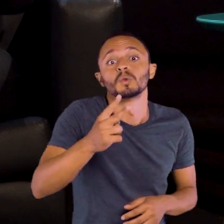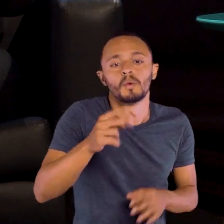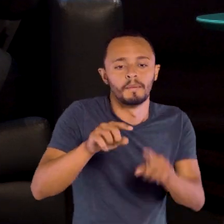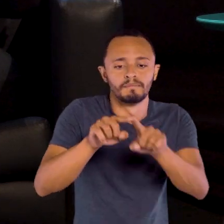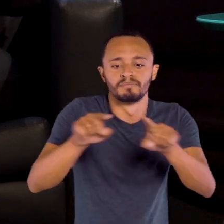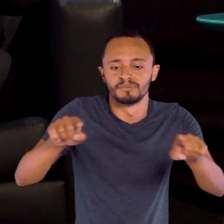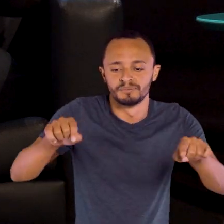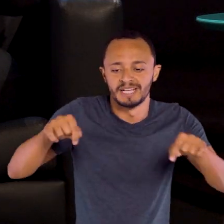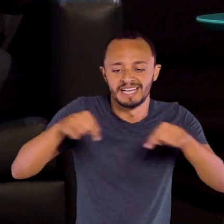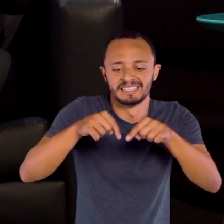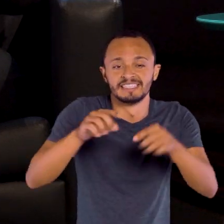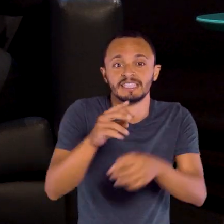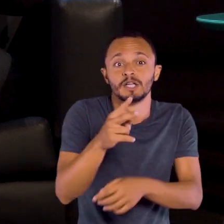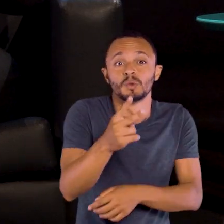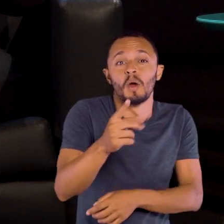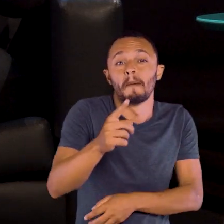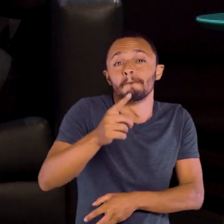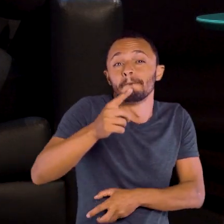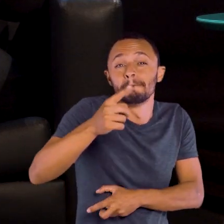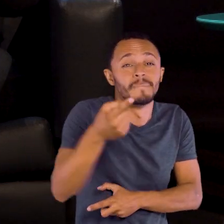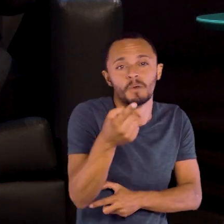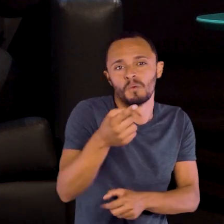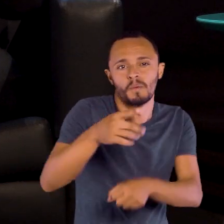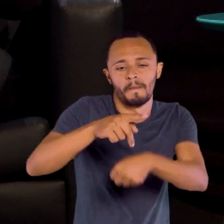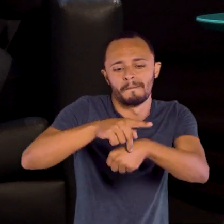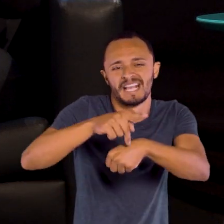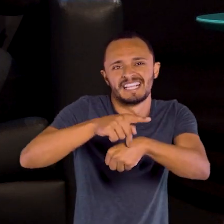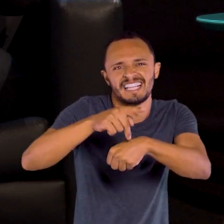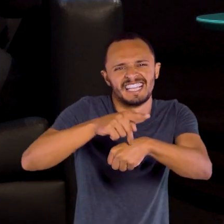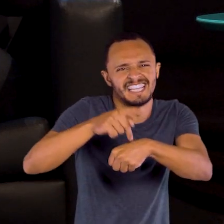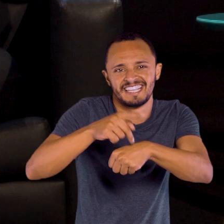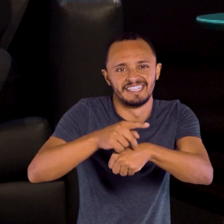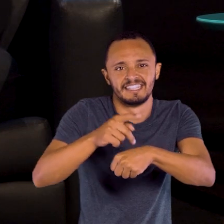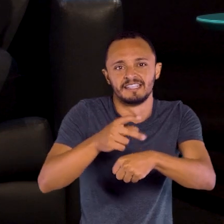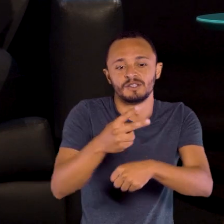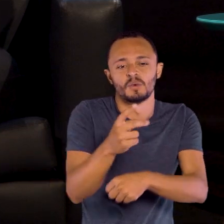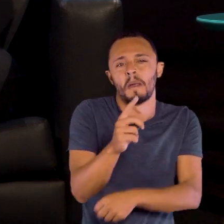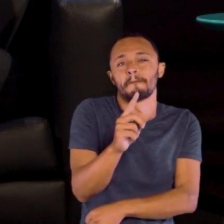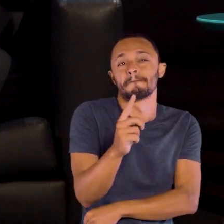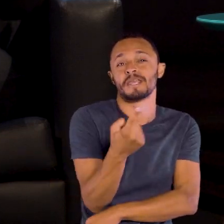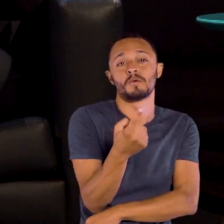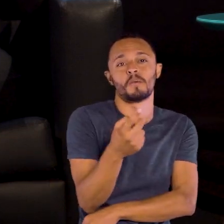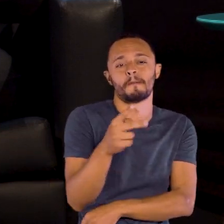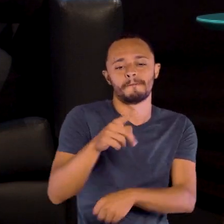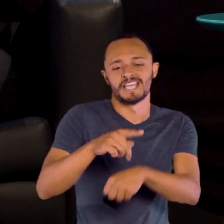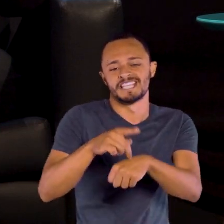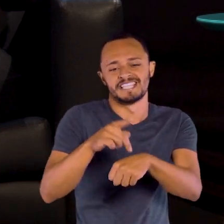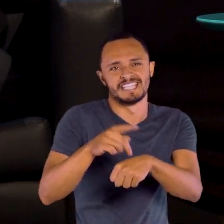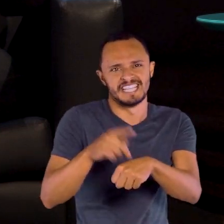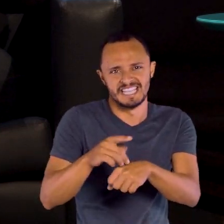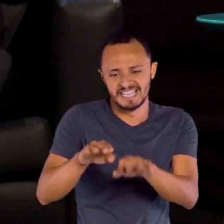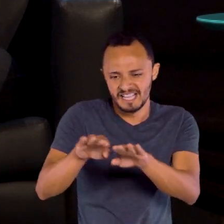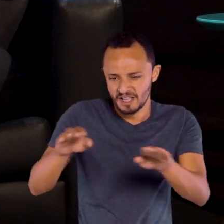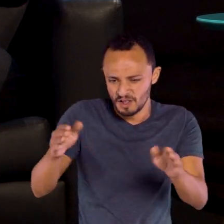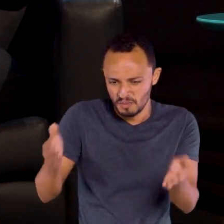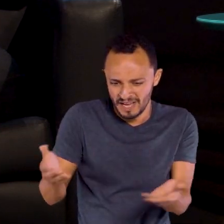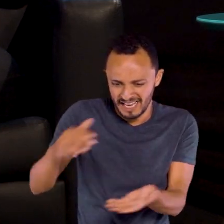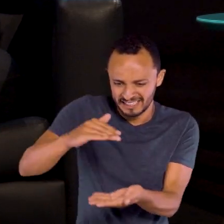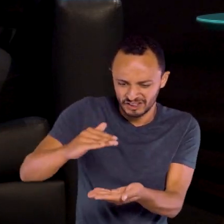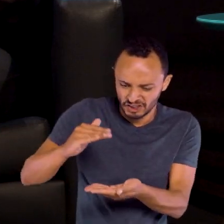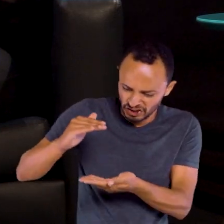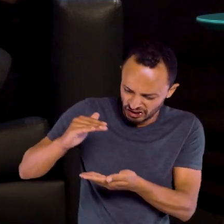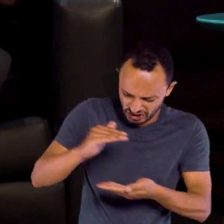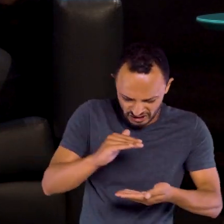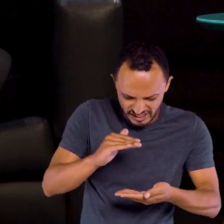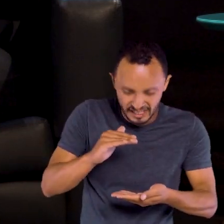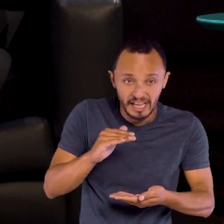2.000 pedrinhas, tipo fio de conta, né? 2.000 pedrinhas há 200 anos ali embaixo numa